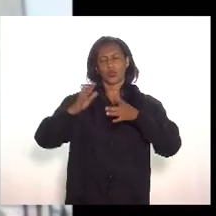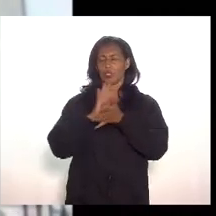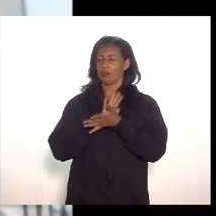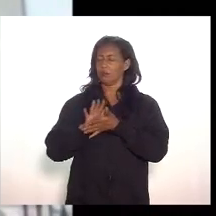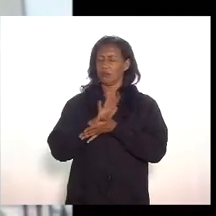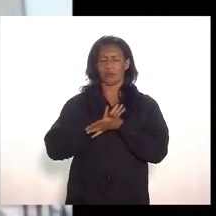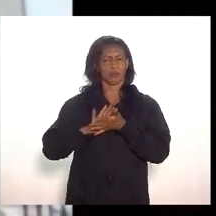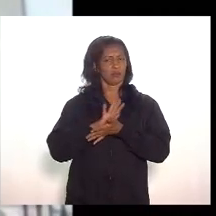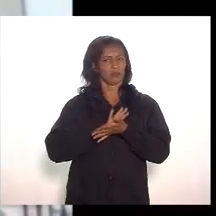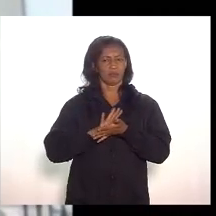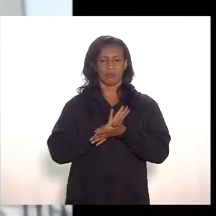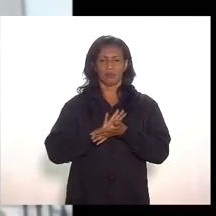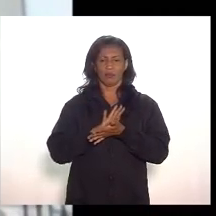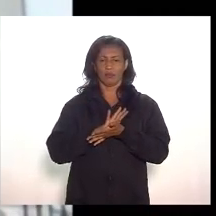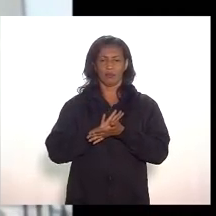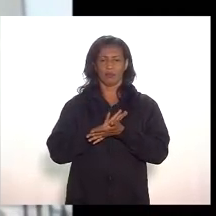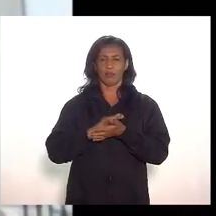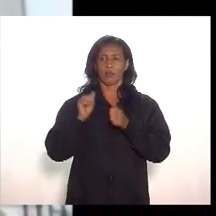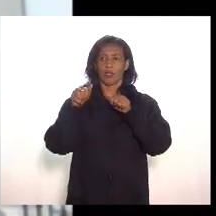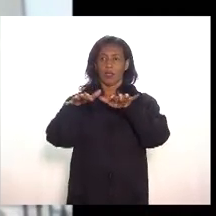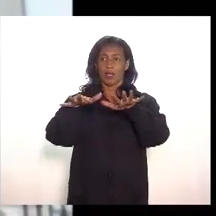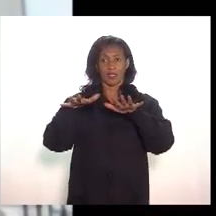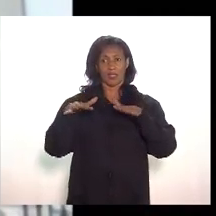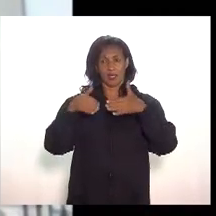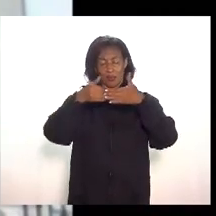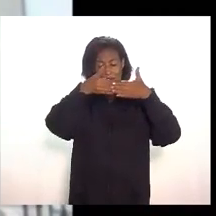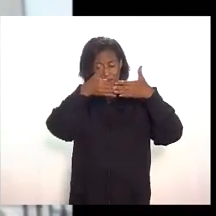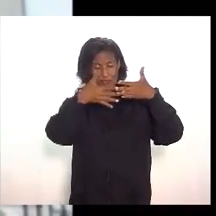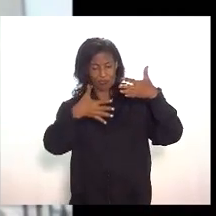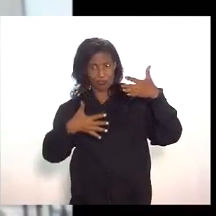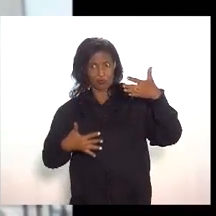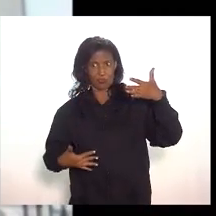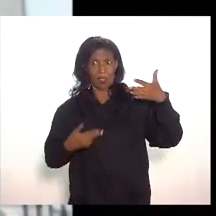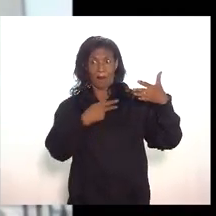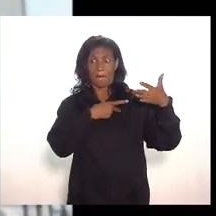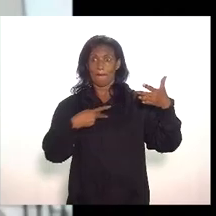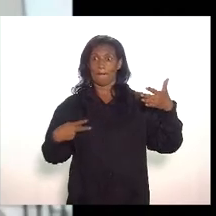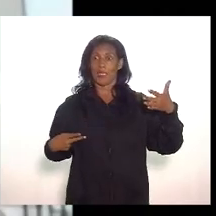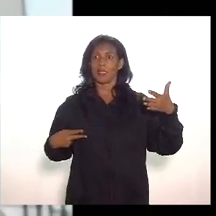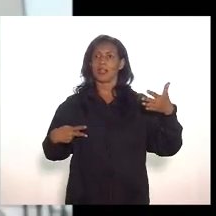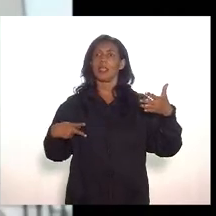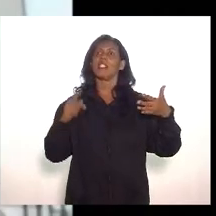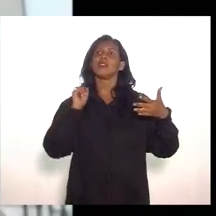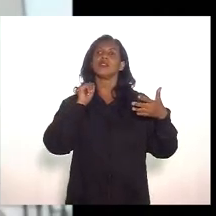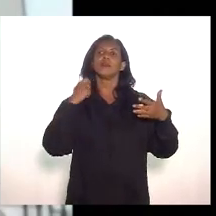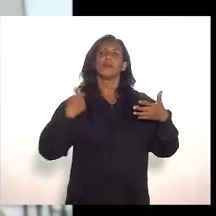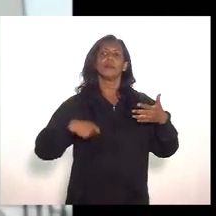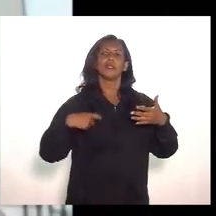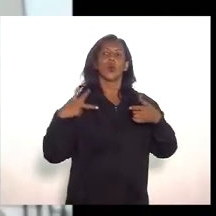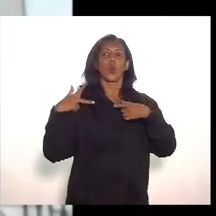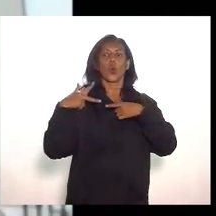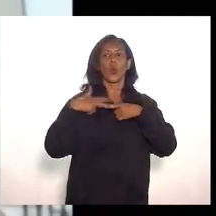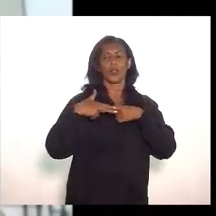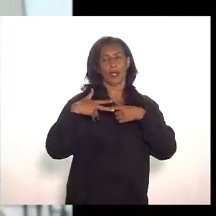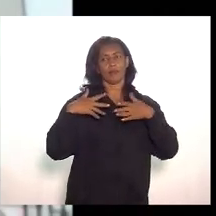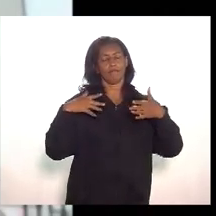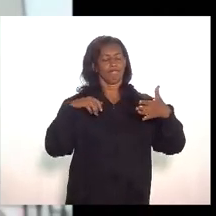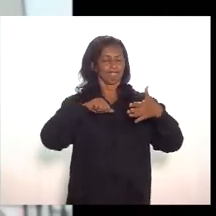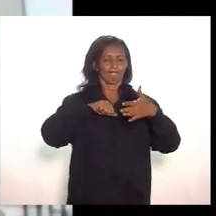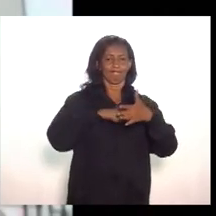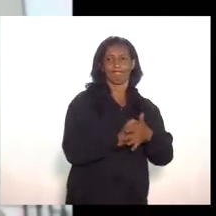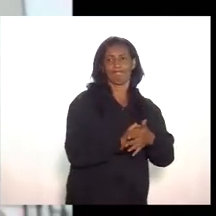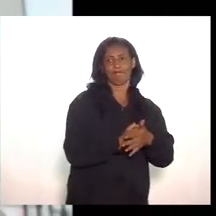A sessão estava se prolongando, o presidente interrompeu a sessão, então o projeto não chegou a